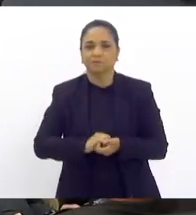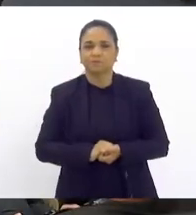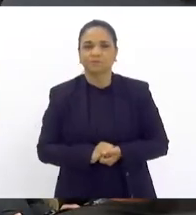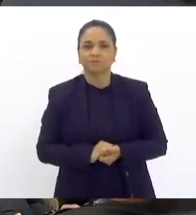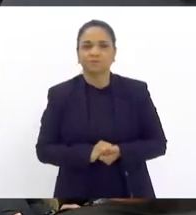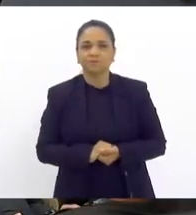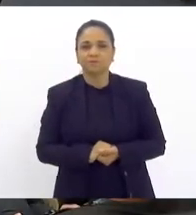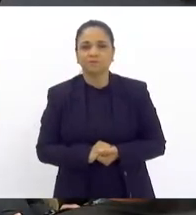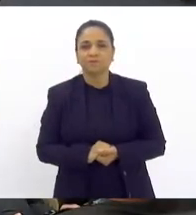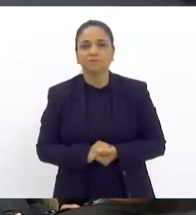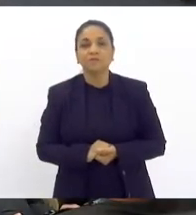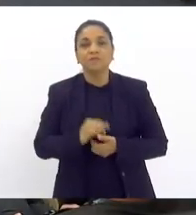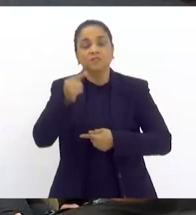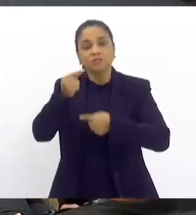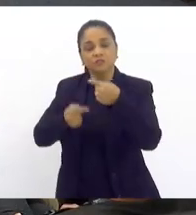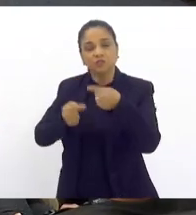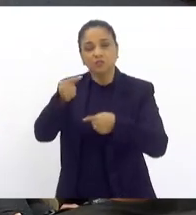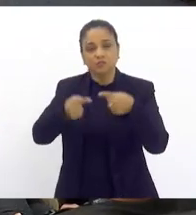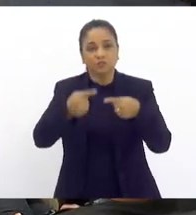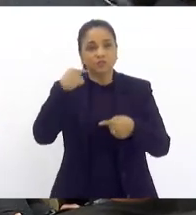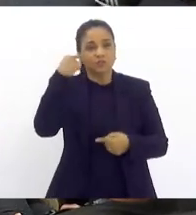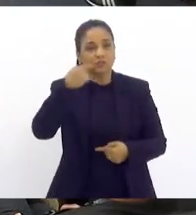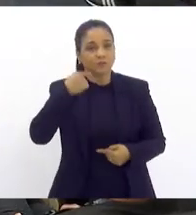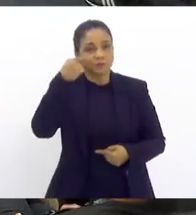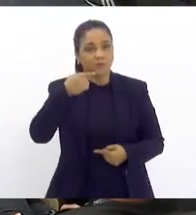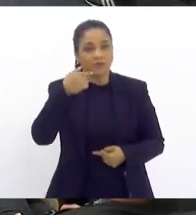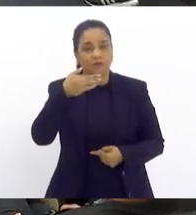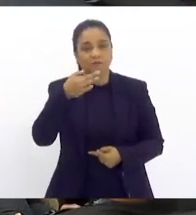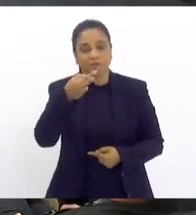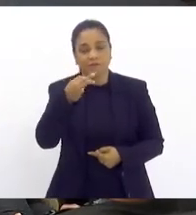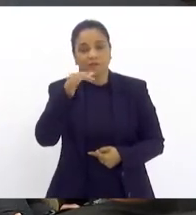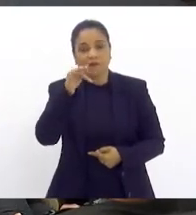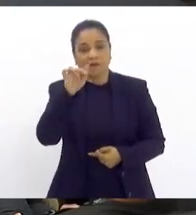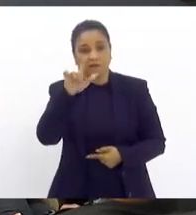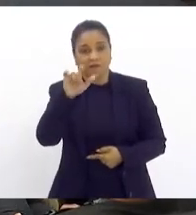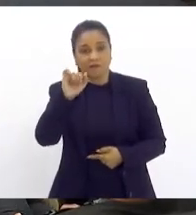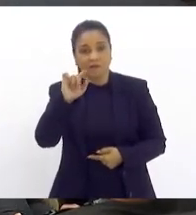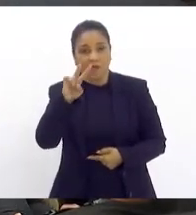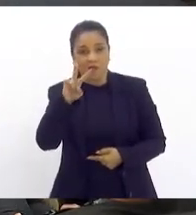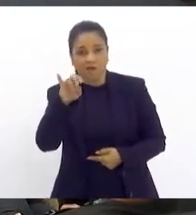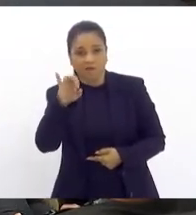Obrigada para discutir Nobre Deputado Flávio Serafim